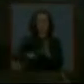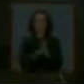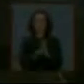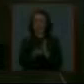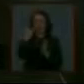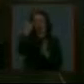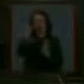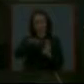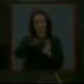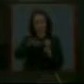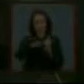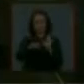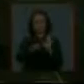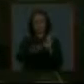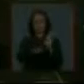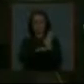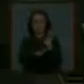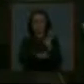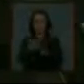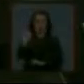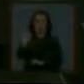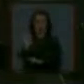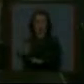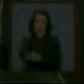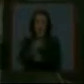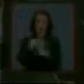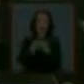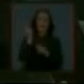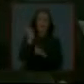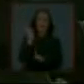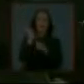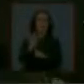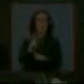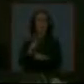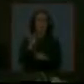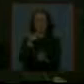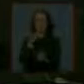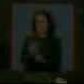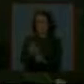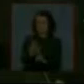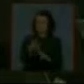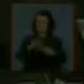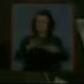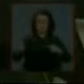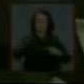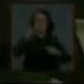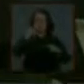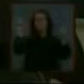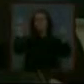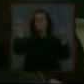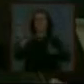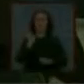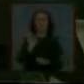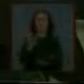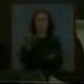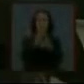das medidas que preconiza e dos valores que representa. No caso daquilo que é aludido em relação ao